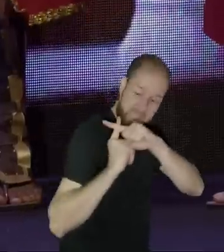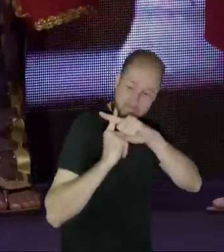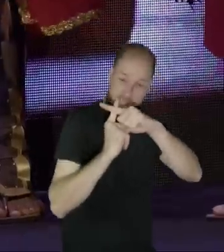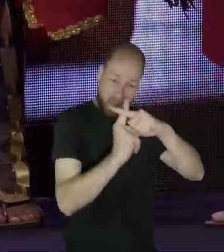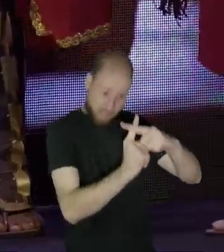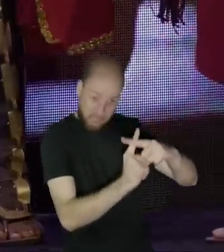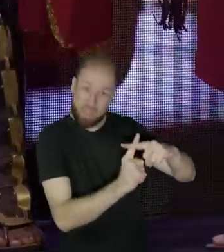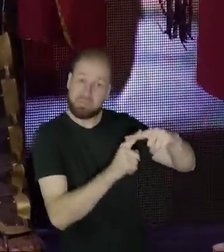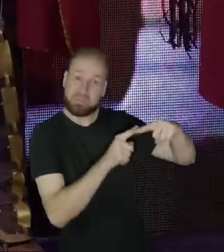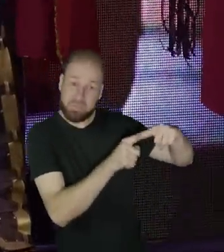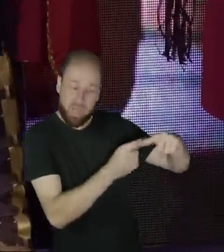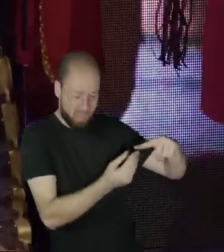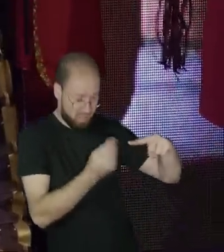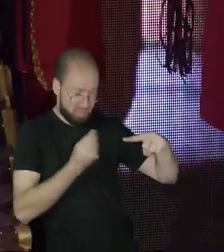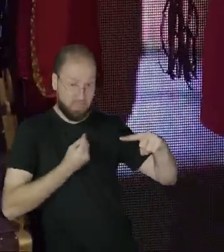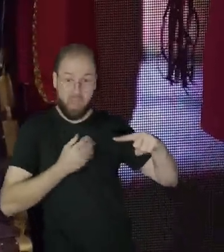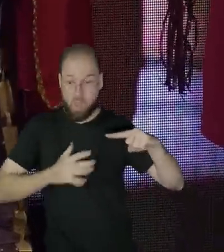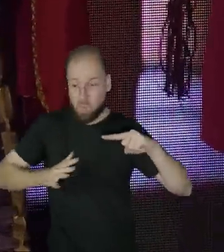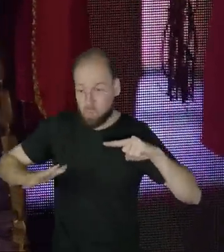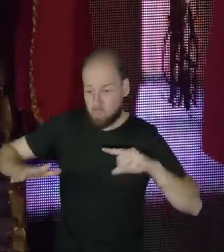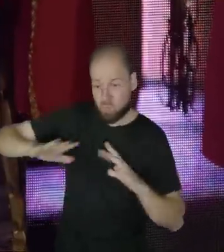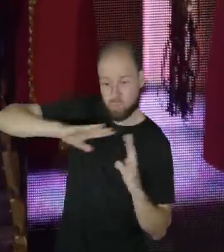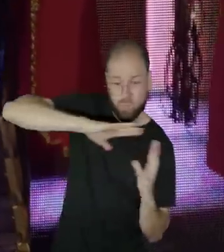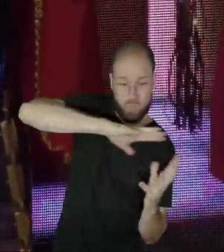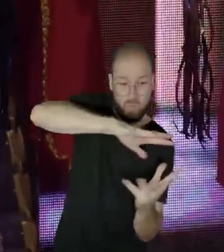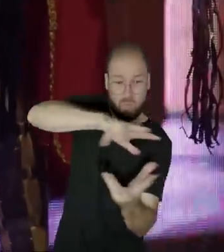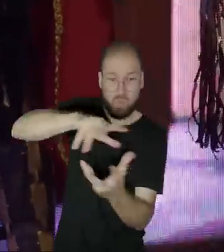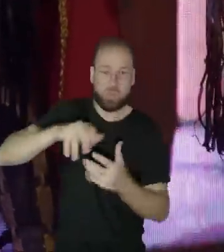Trazia todos os sofrimentos do mundo.